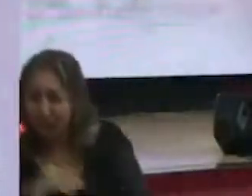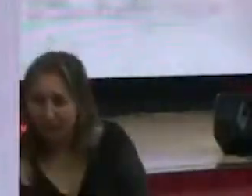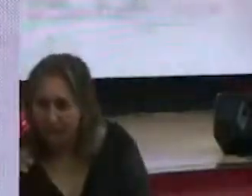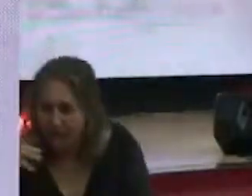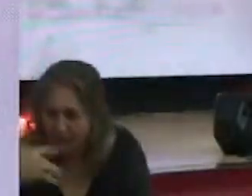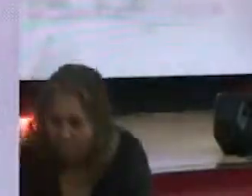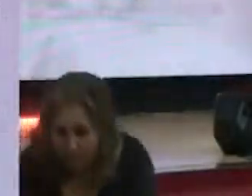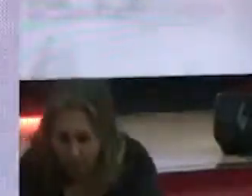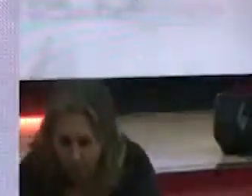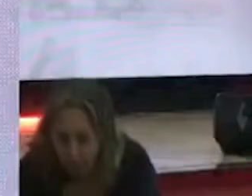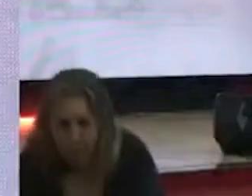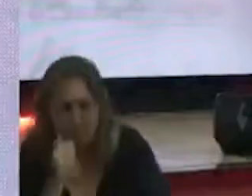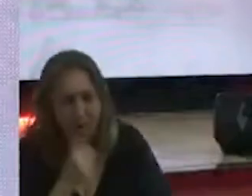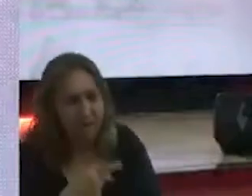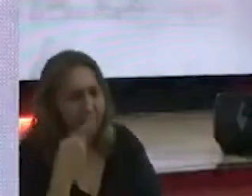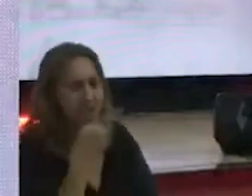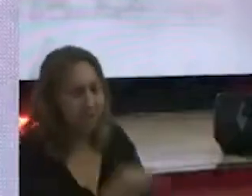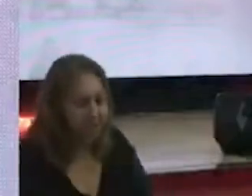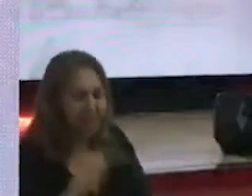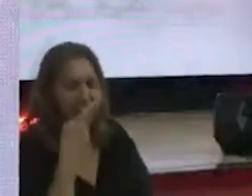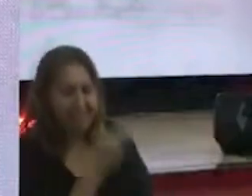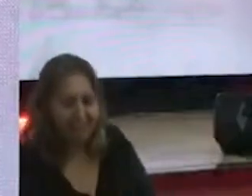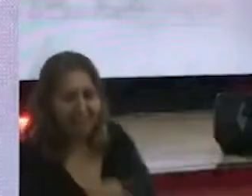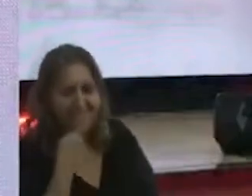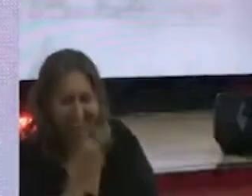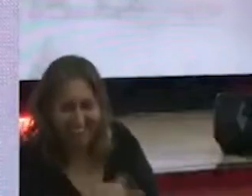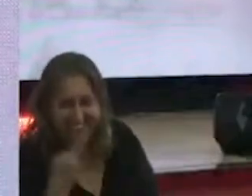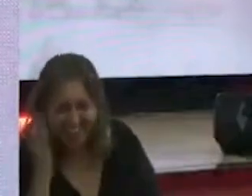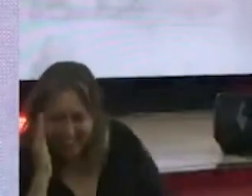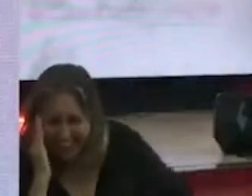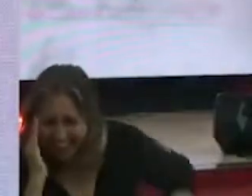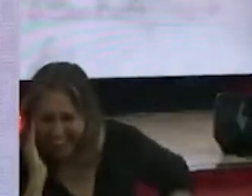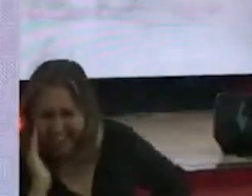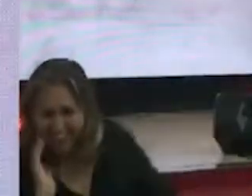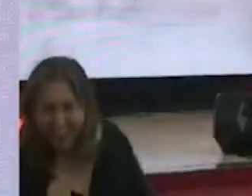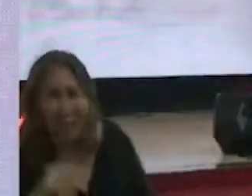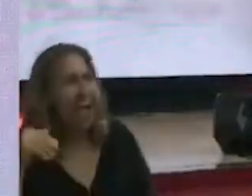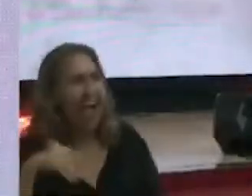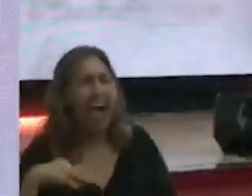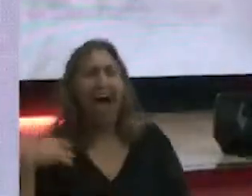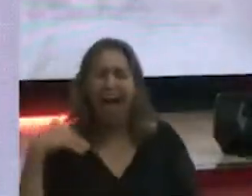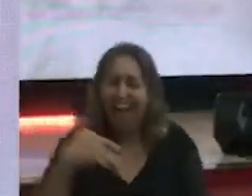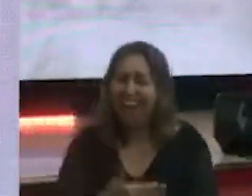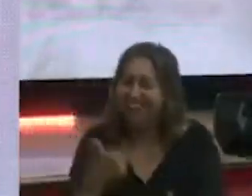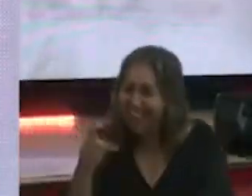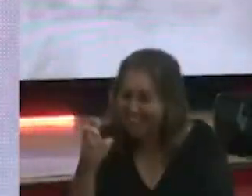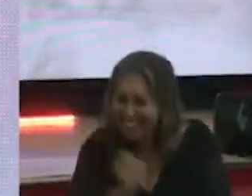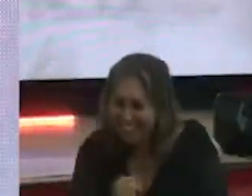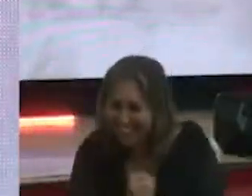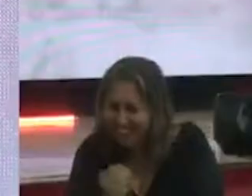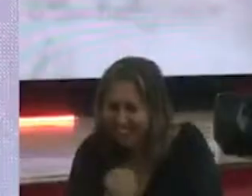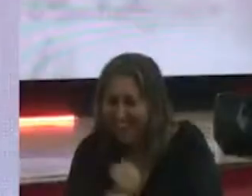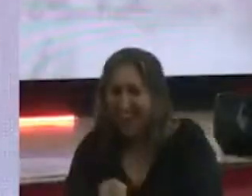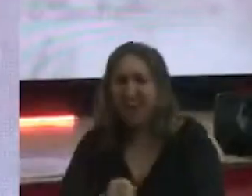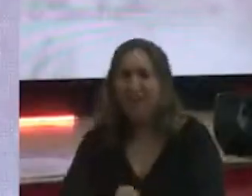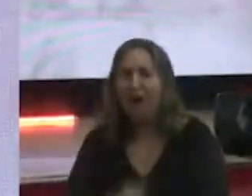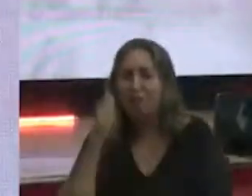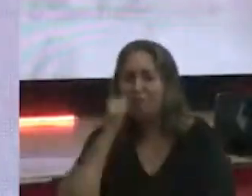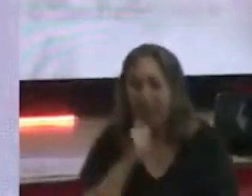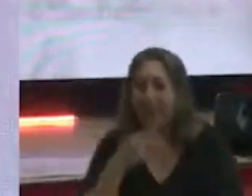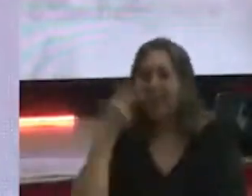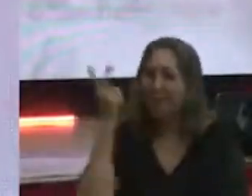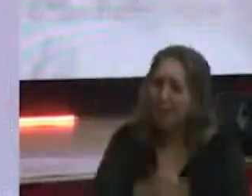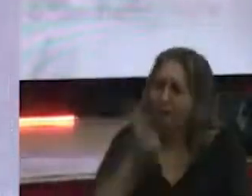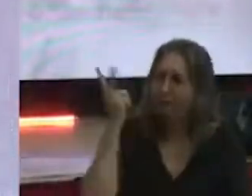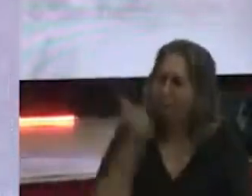anos 25 anos que essa irmã batia na mesma tecla na mesma tecla na